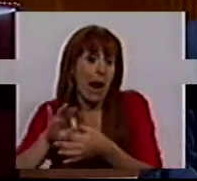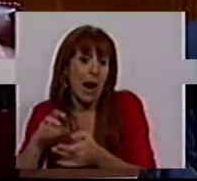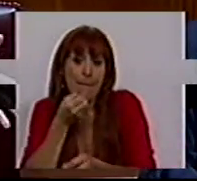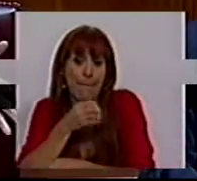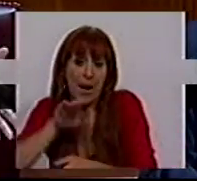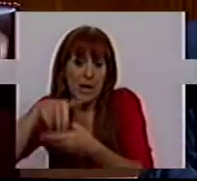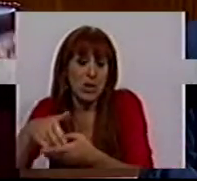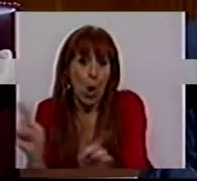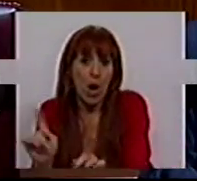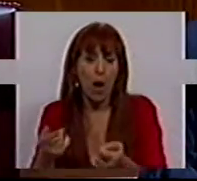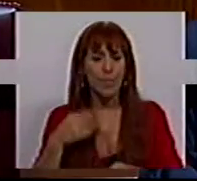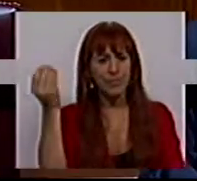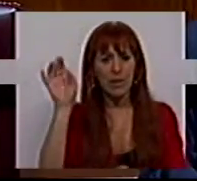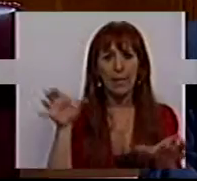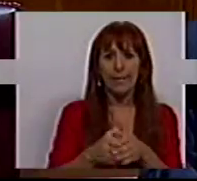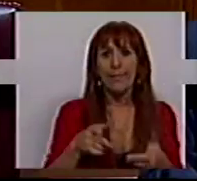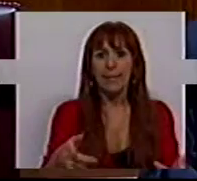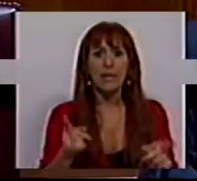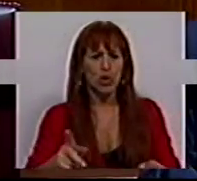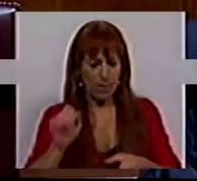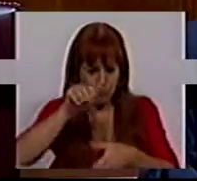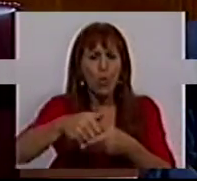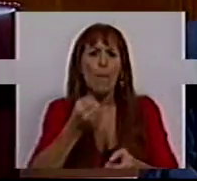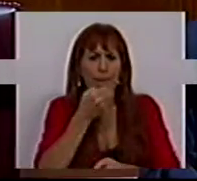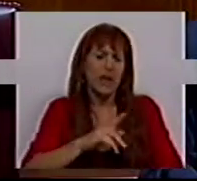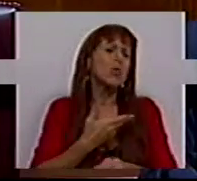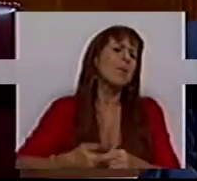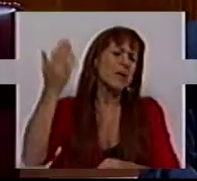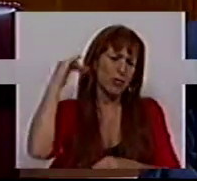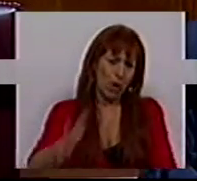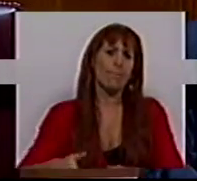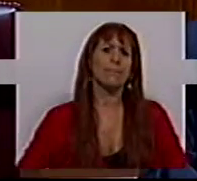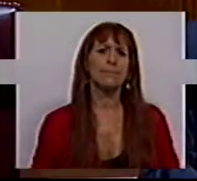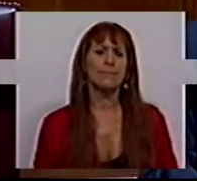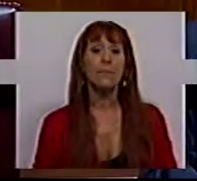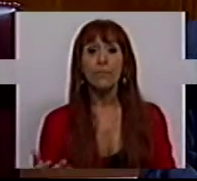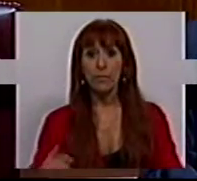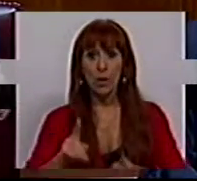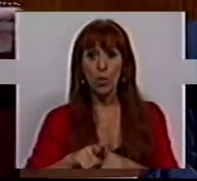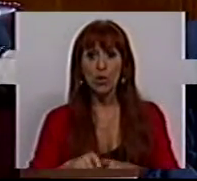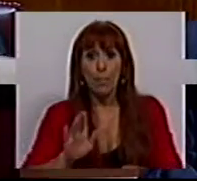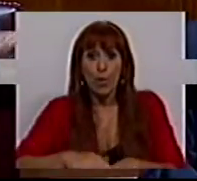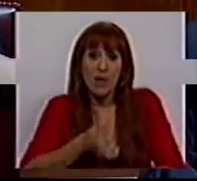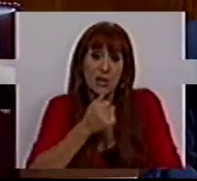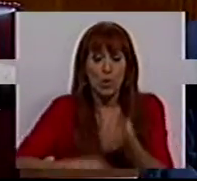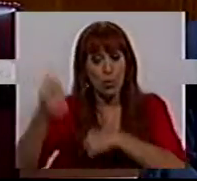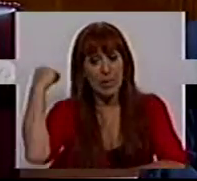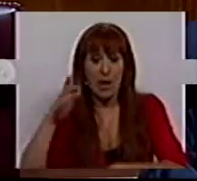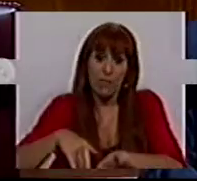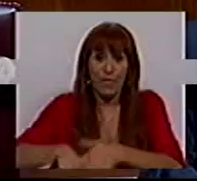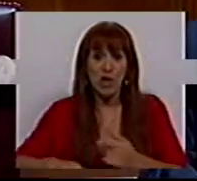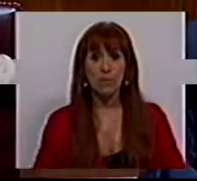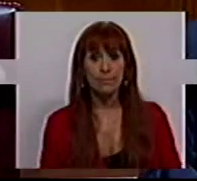essas perdas ou não. A Caixa Geral de Depósitos já acomodou perdas passadas, em função de decisões passadas que